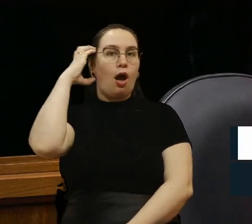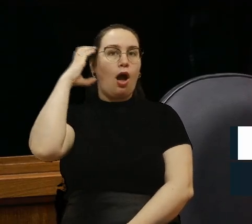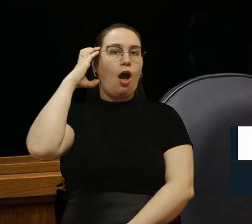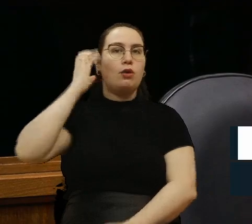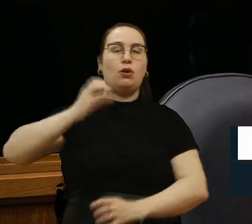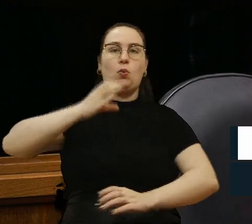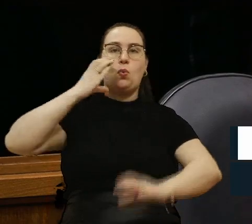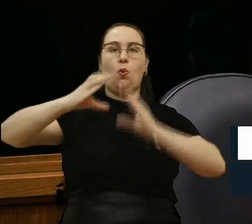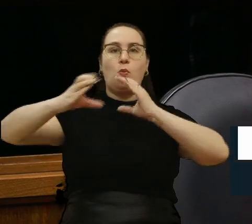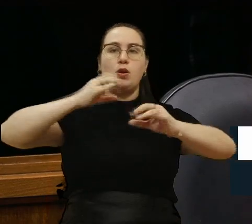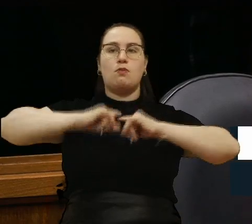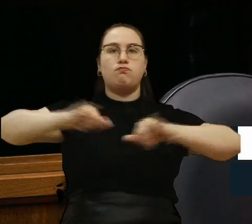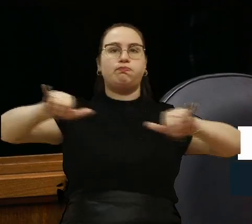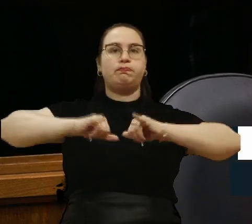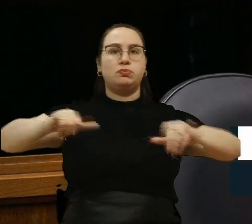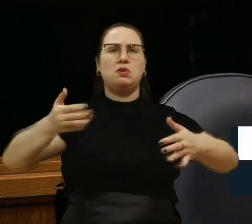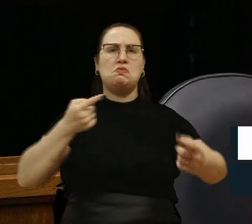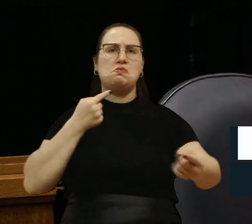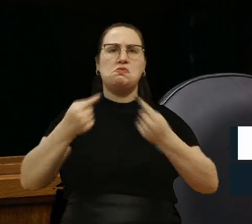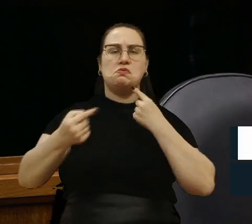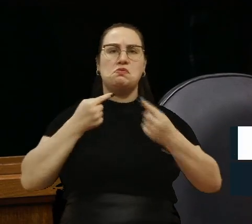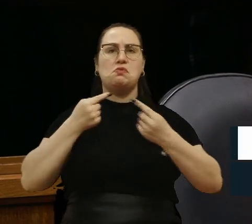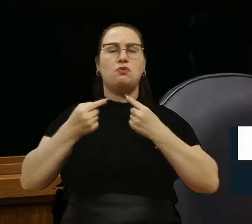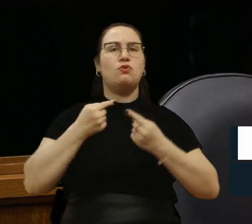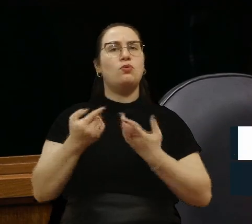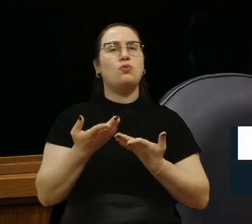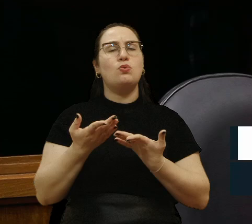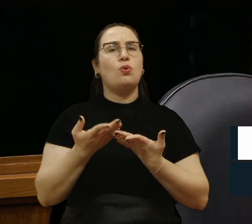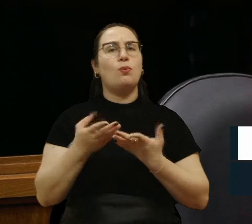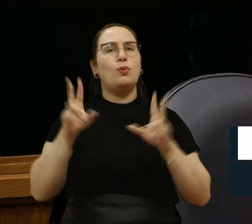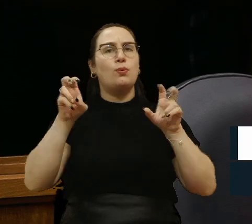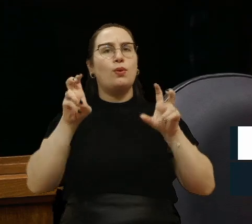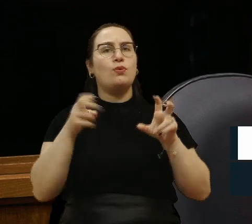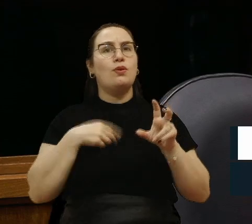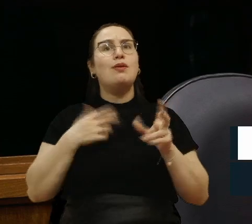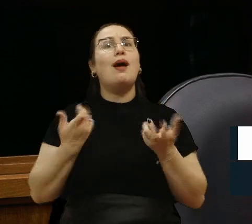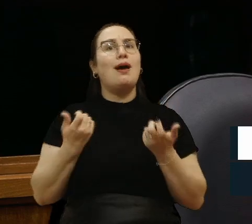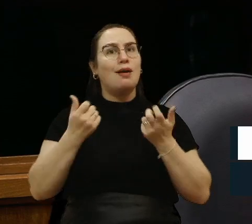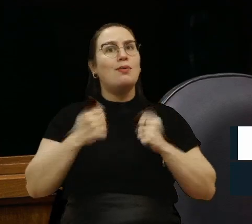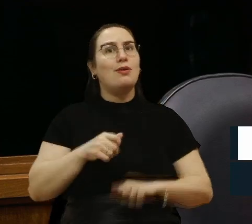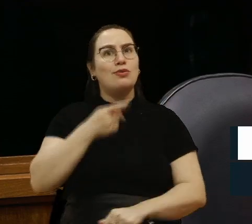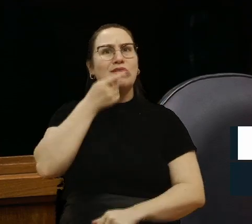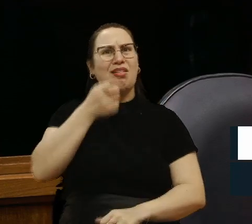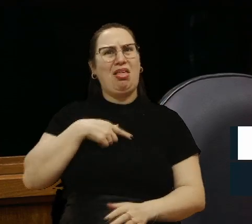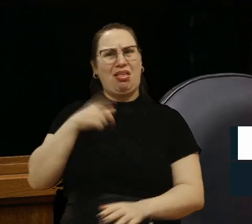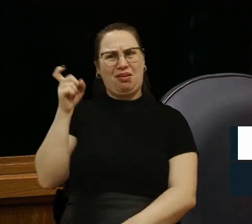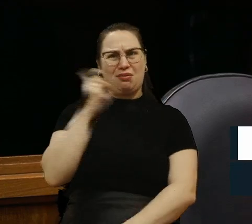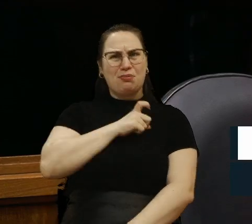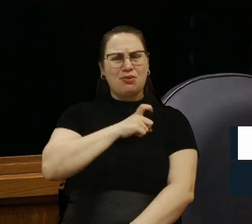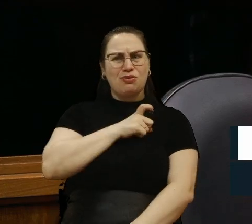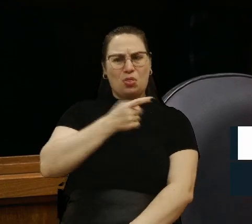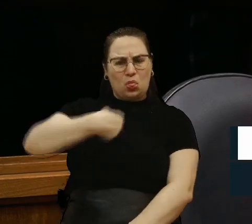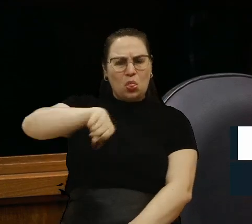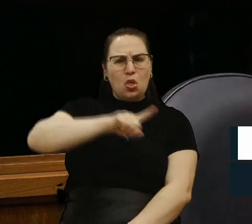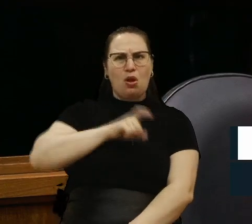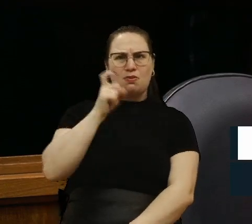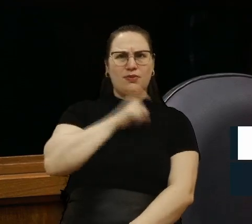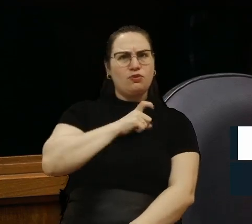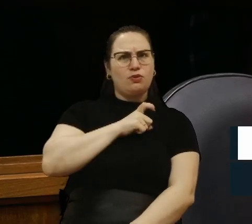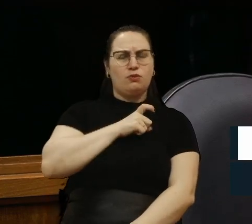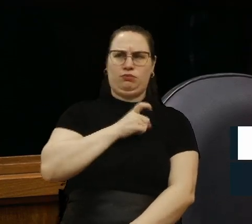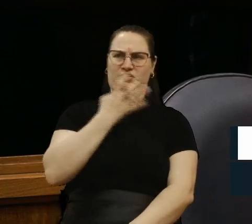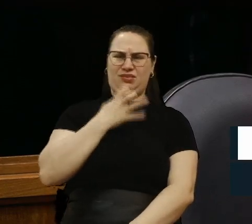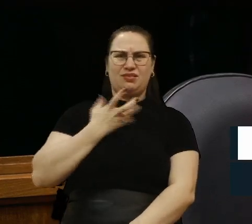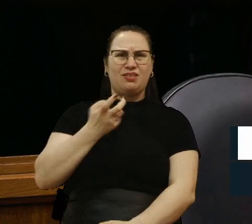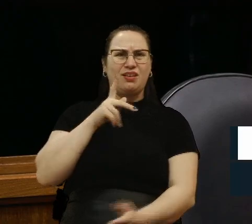de comunicação, estavam discutindo sobre esse assunto e ele teve a capacidade de falar que nós estávamos mentindo. Não, sinceramente, se